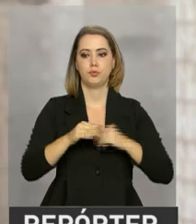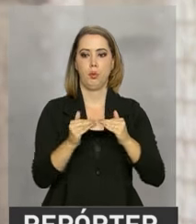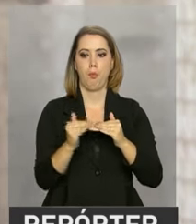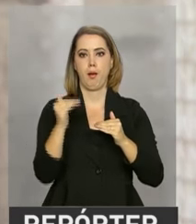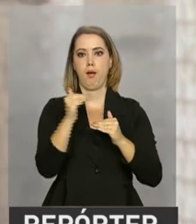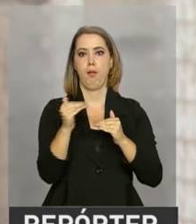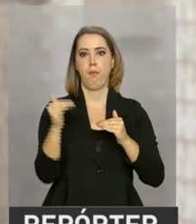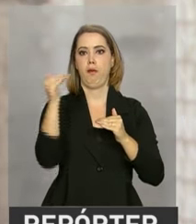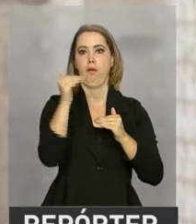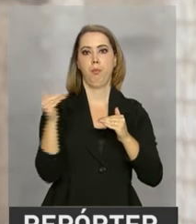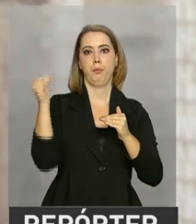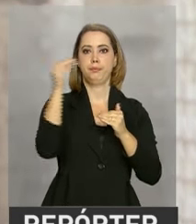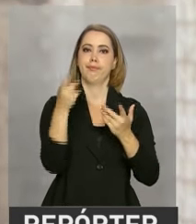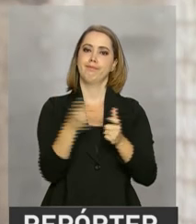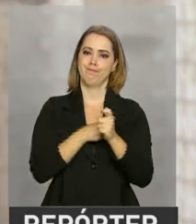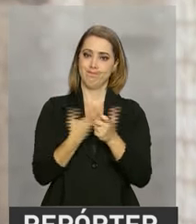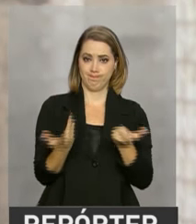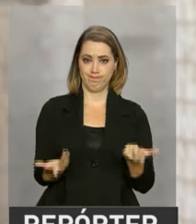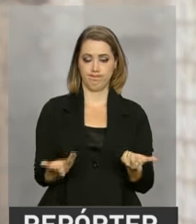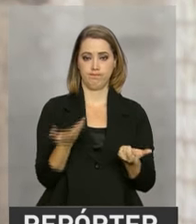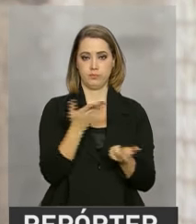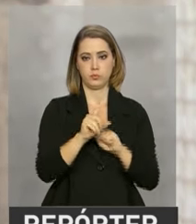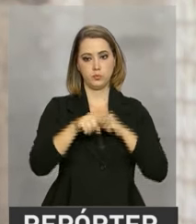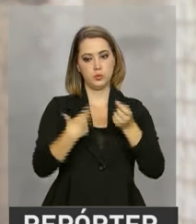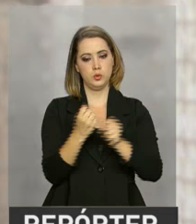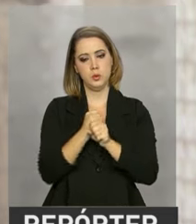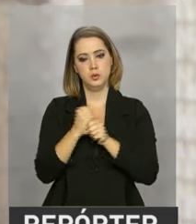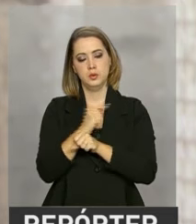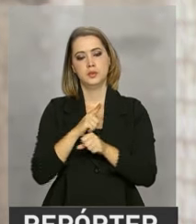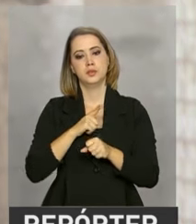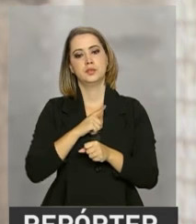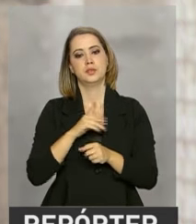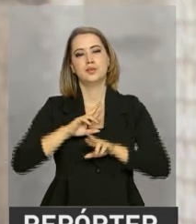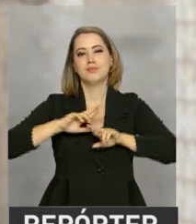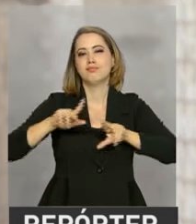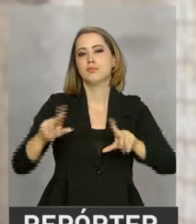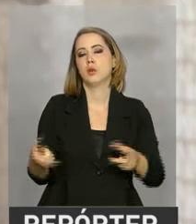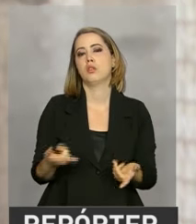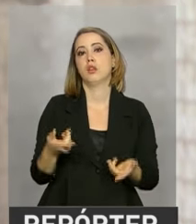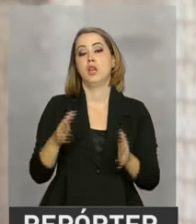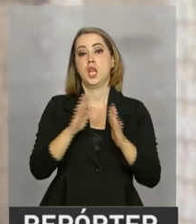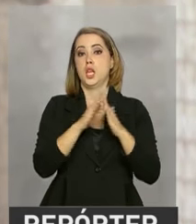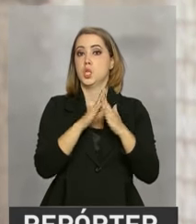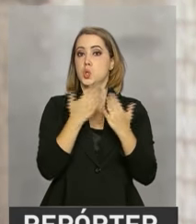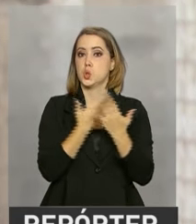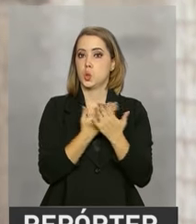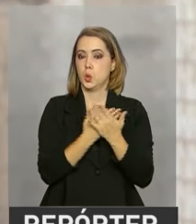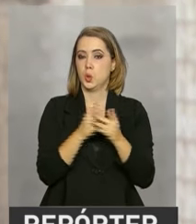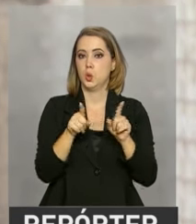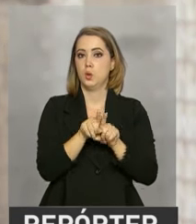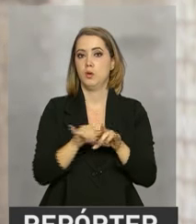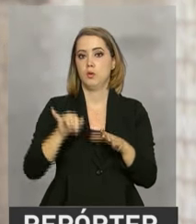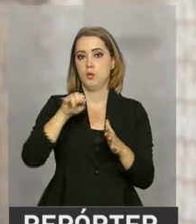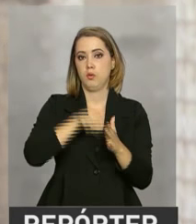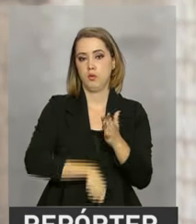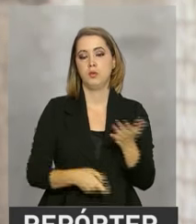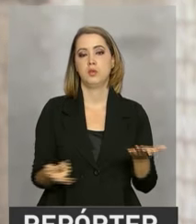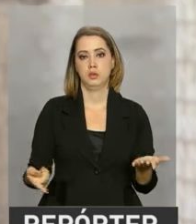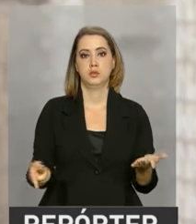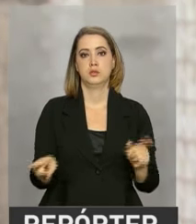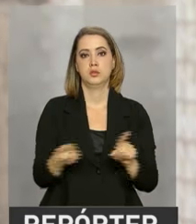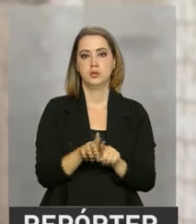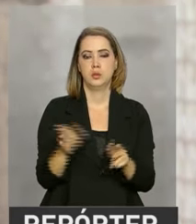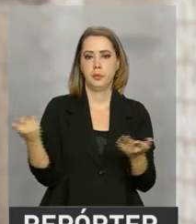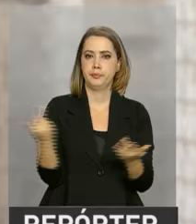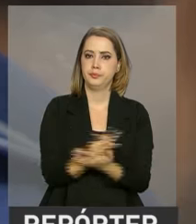vai aumentar no início do próximo ano no início do próximo ano você tem as despesas com escola né e alguns impostos né que geralmente